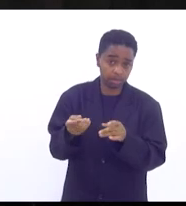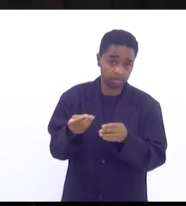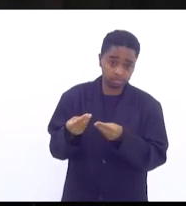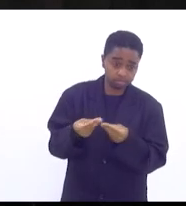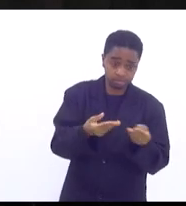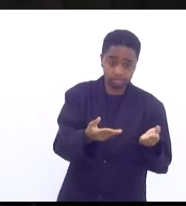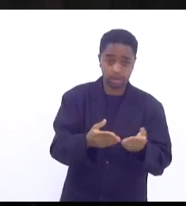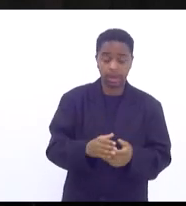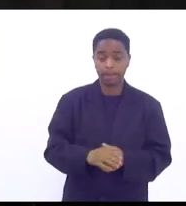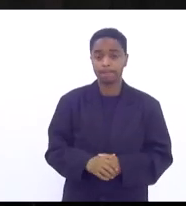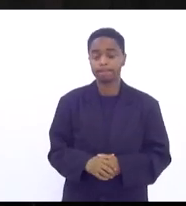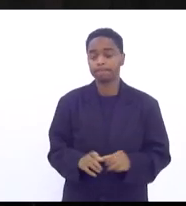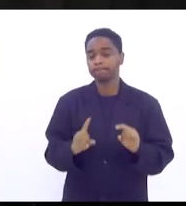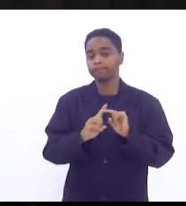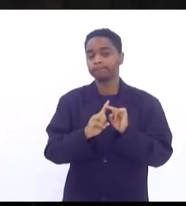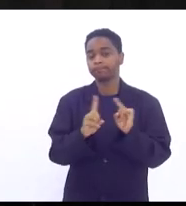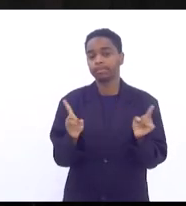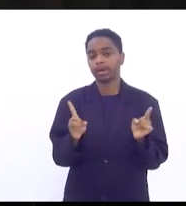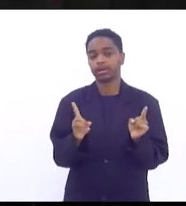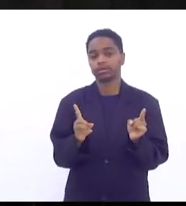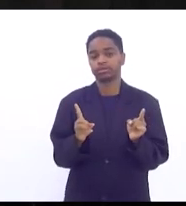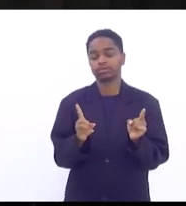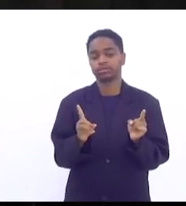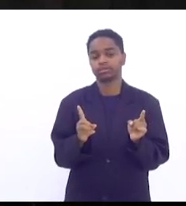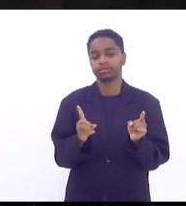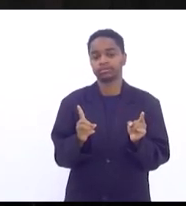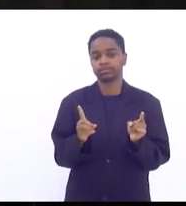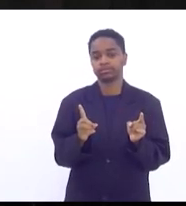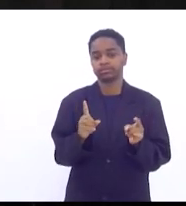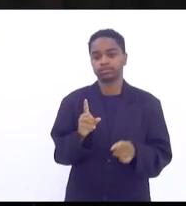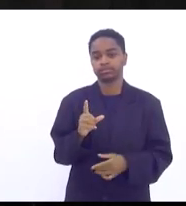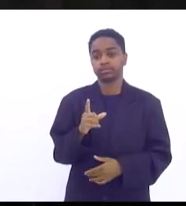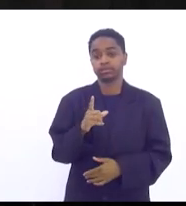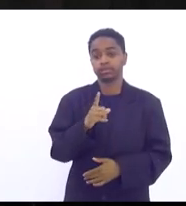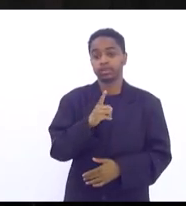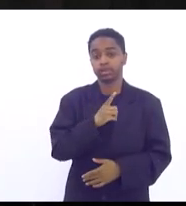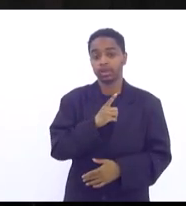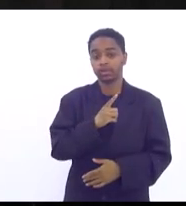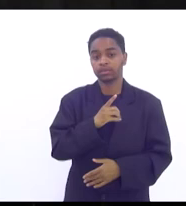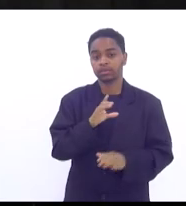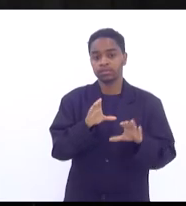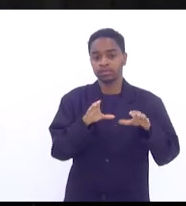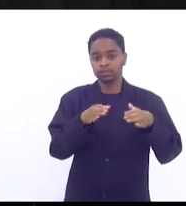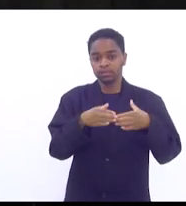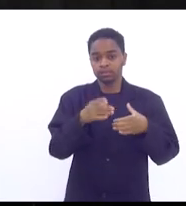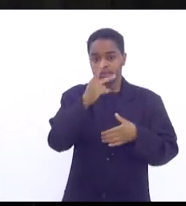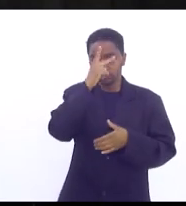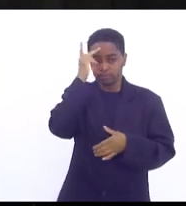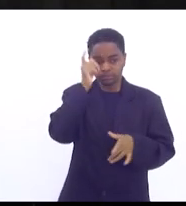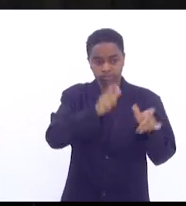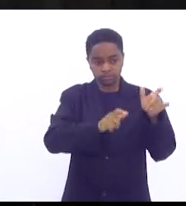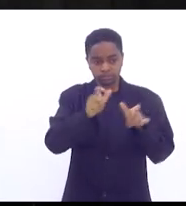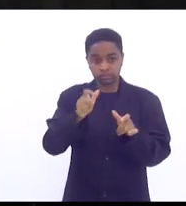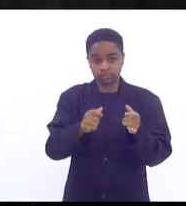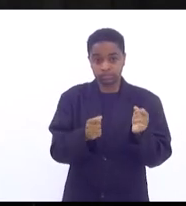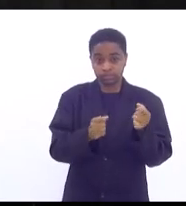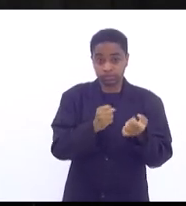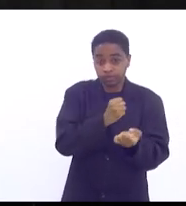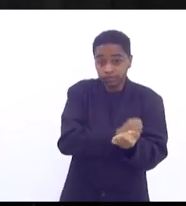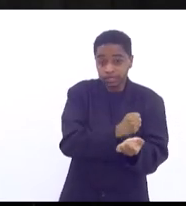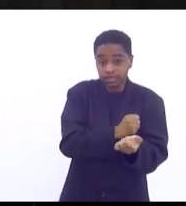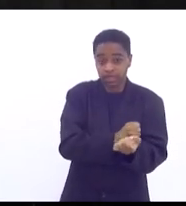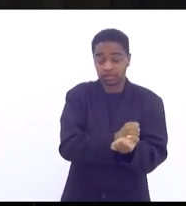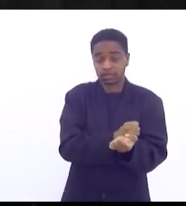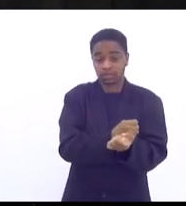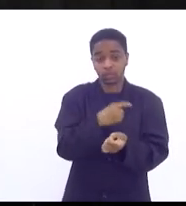Só que nós estamos com hordas de pessoas viciadas que já não respondem pelos seus atos.